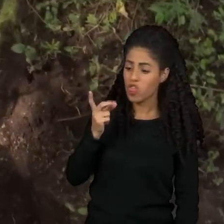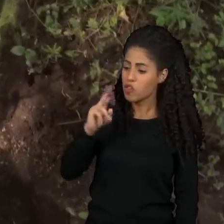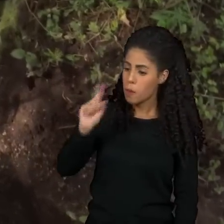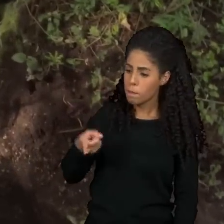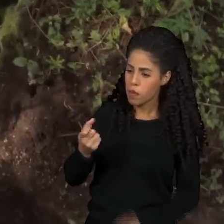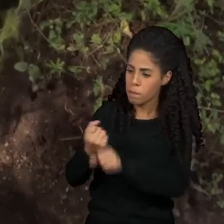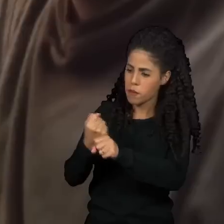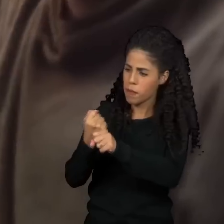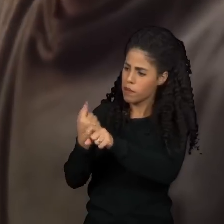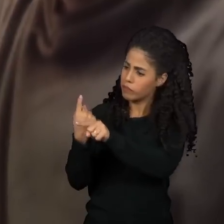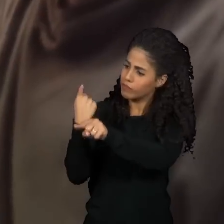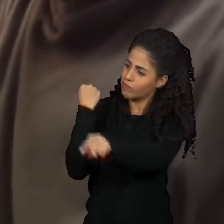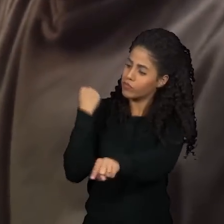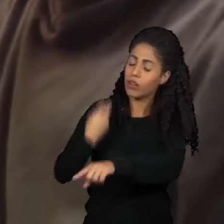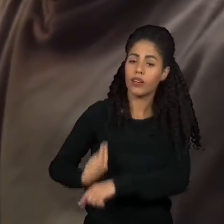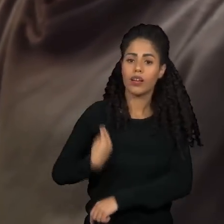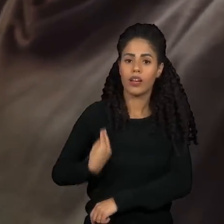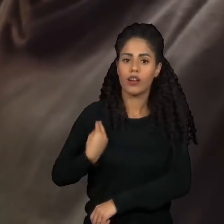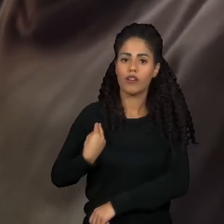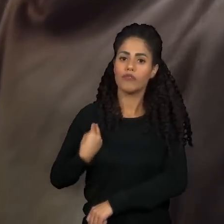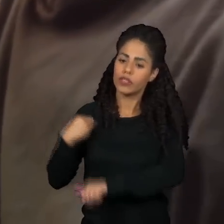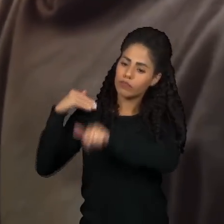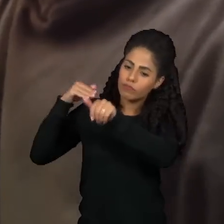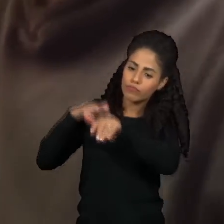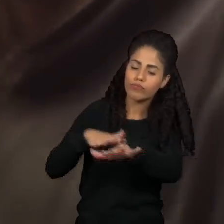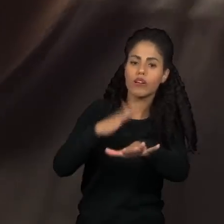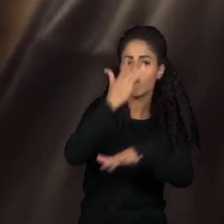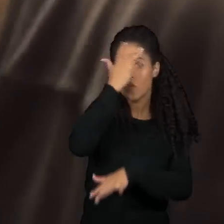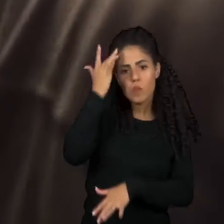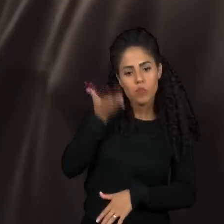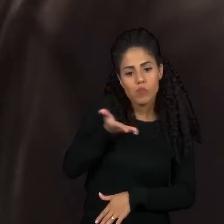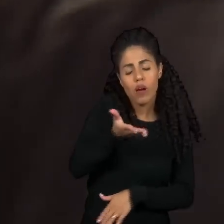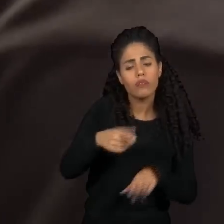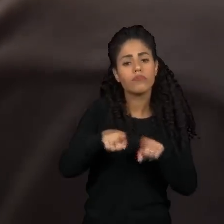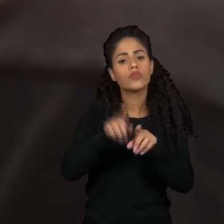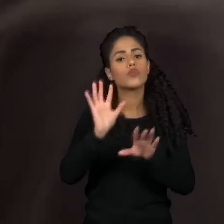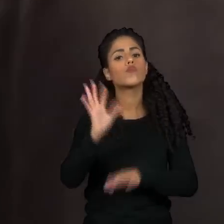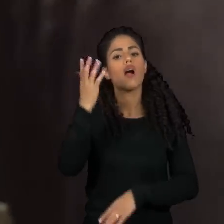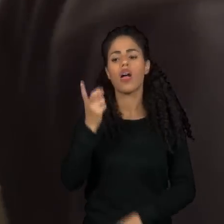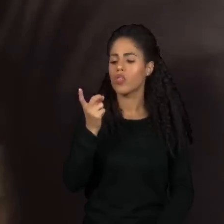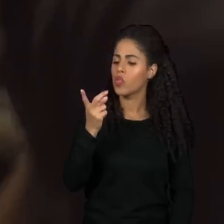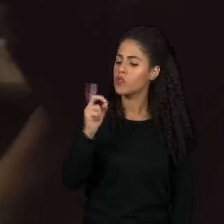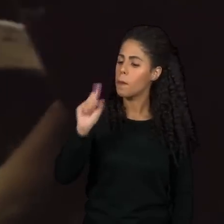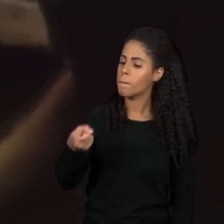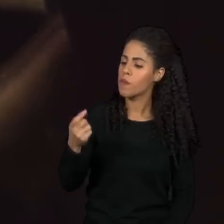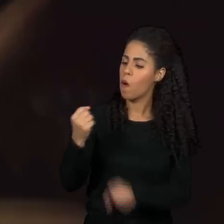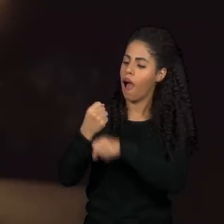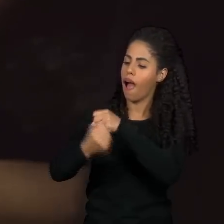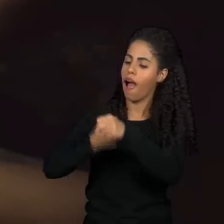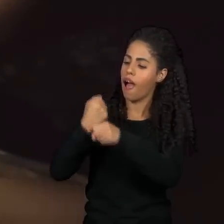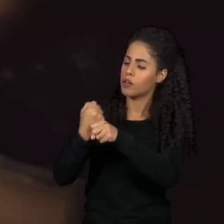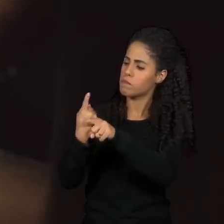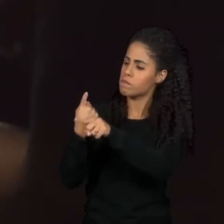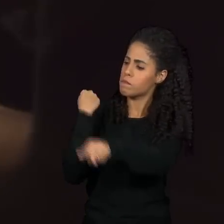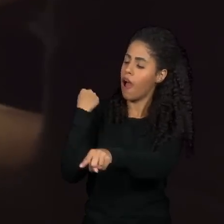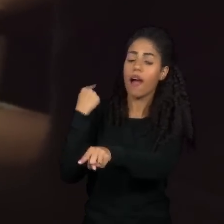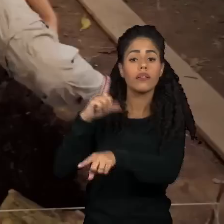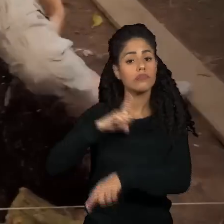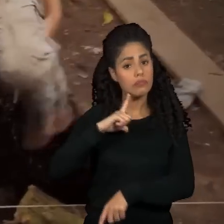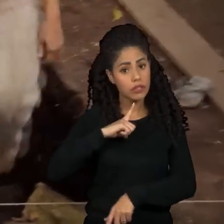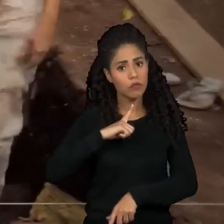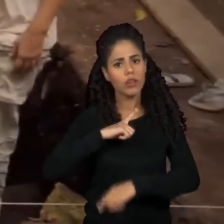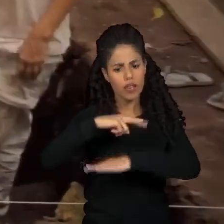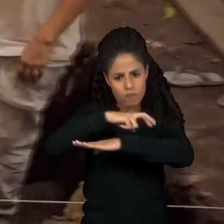começa quando os primeiros ameríndios chegaram aqui, né? Certamente há mais de 12 mil anos atrás. Nós temos alguns sítios